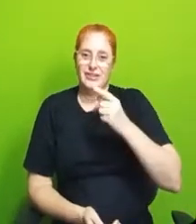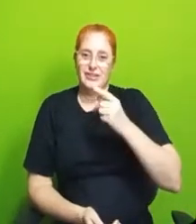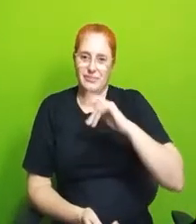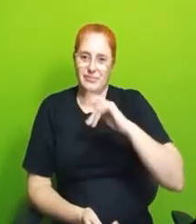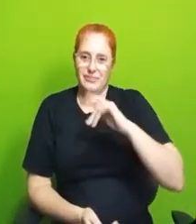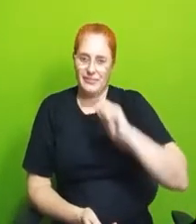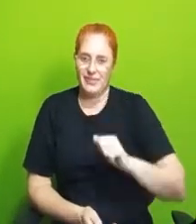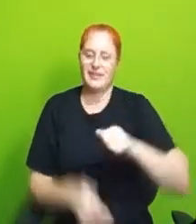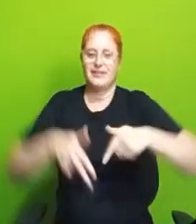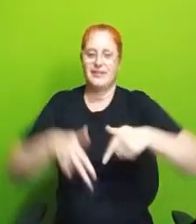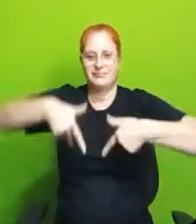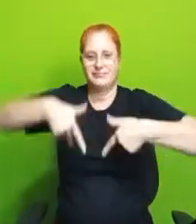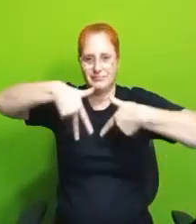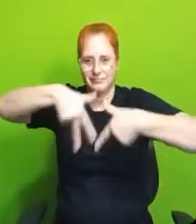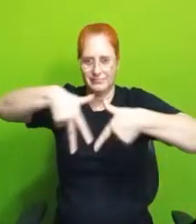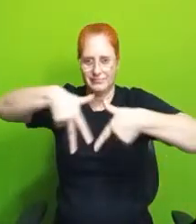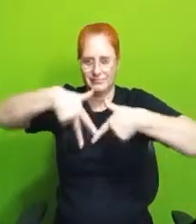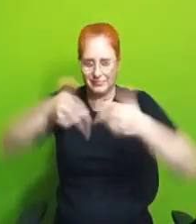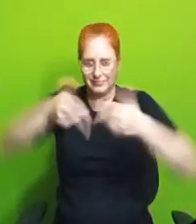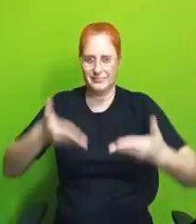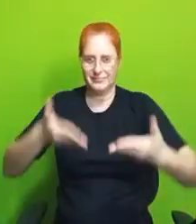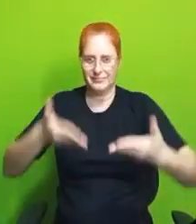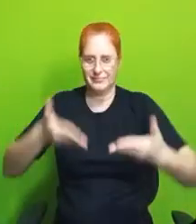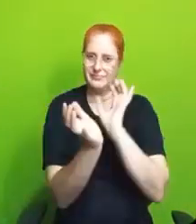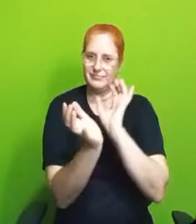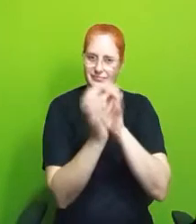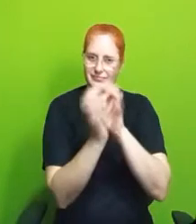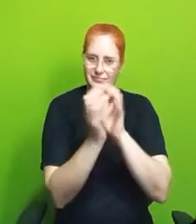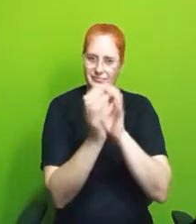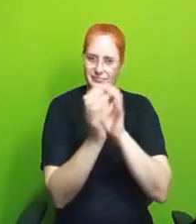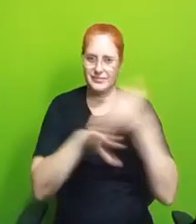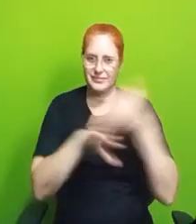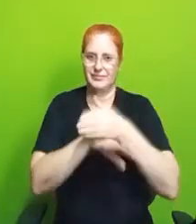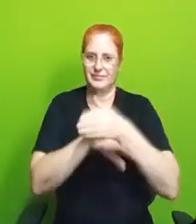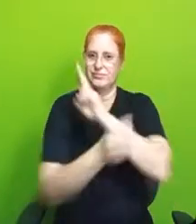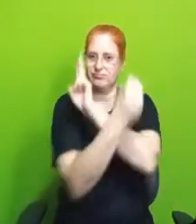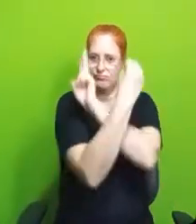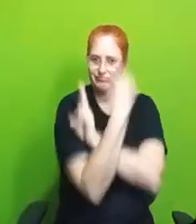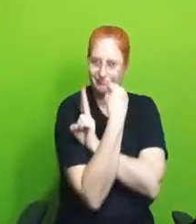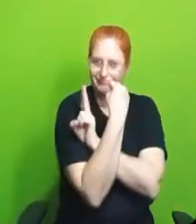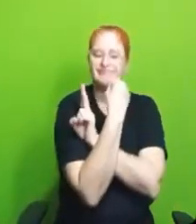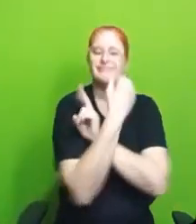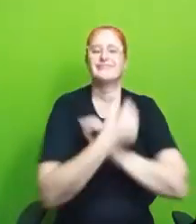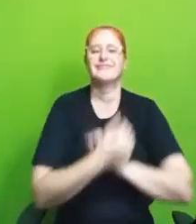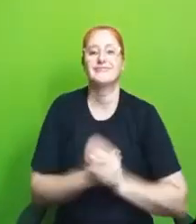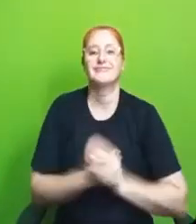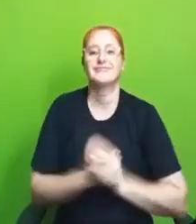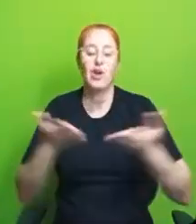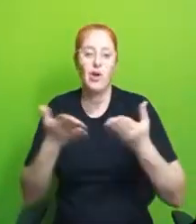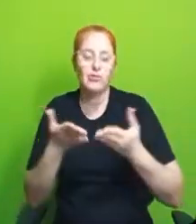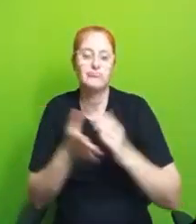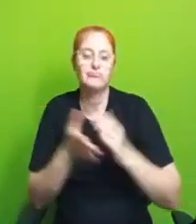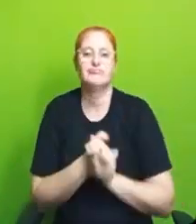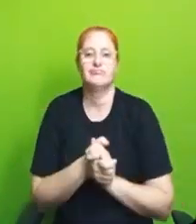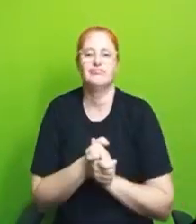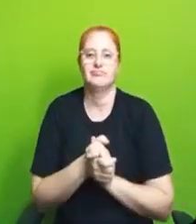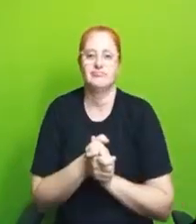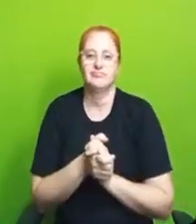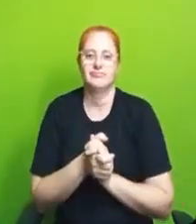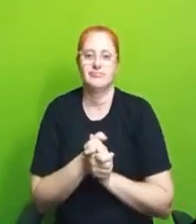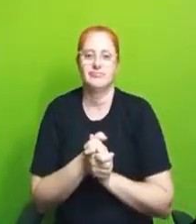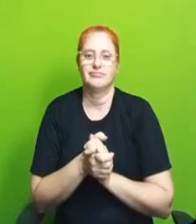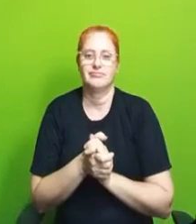de Pernambuco e colaboradora da Universidade Livre Feminista. Hoje eu vou fazer essa conversa com